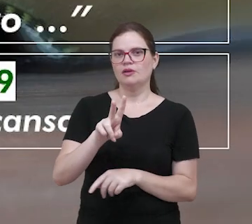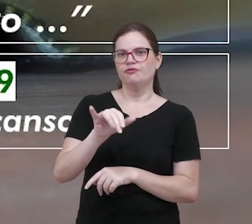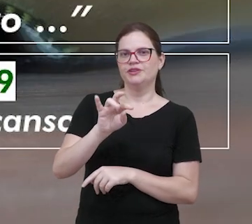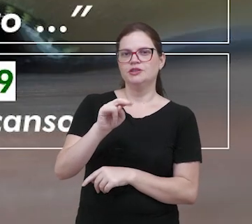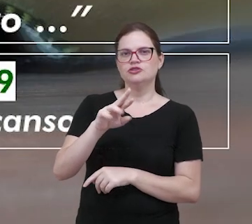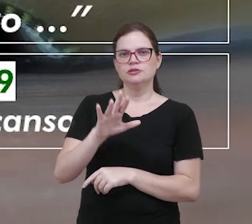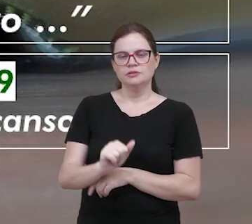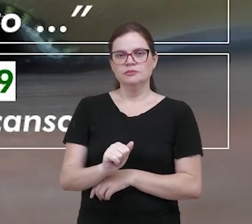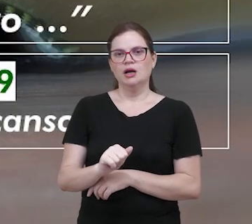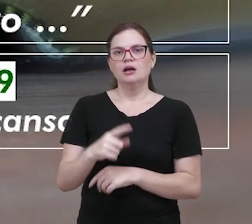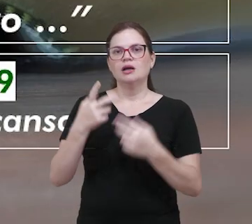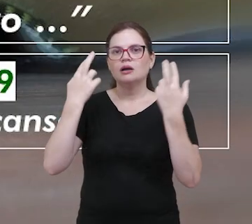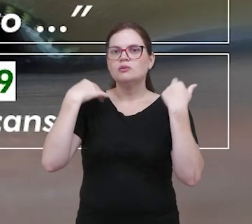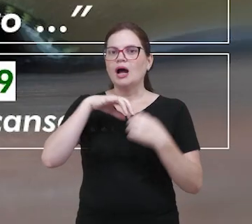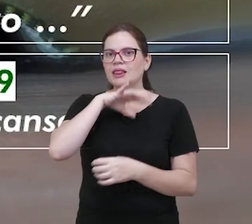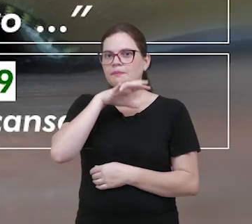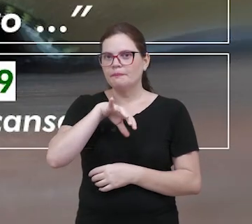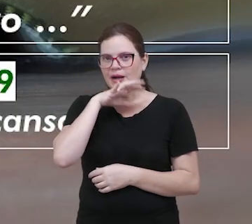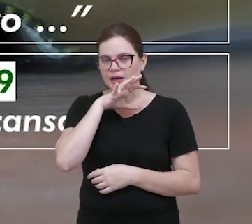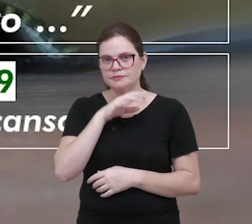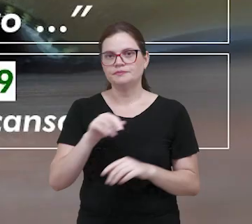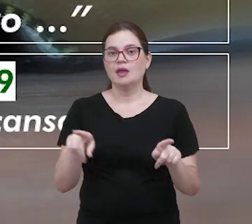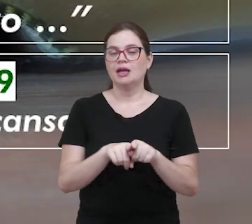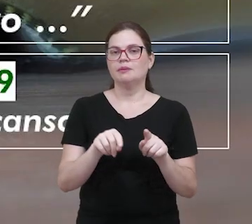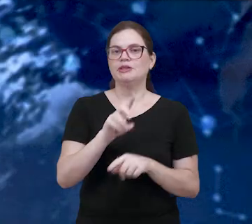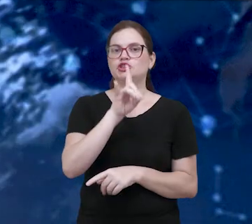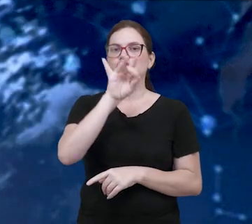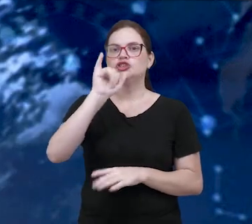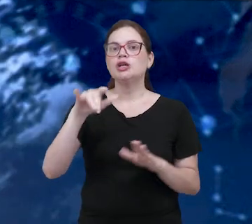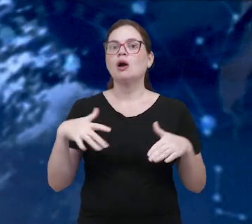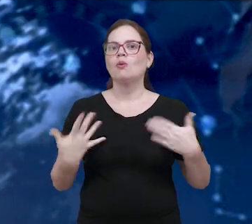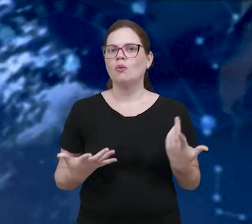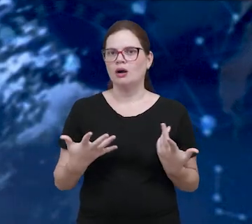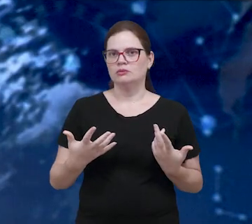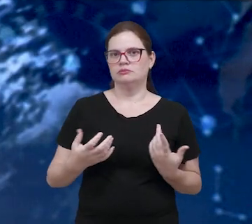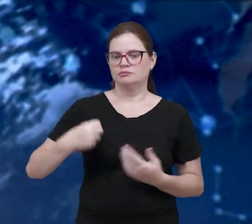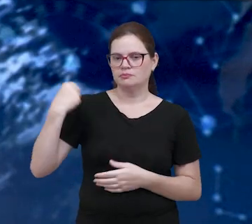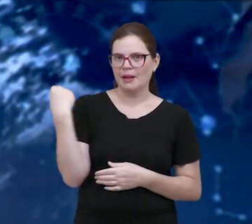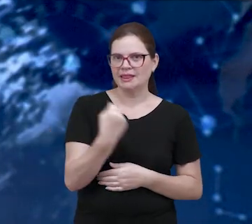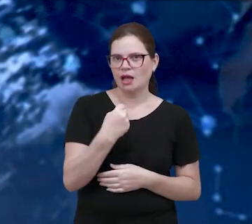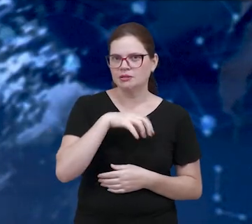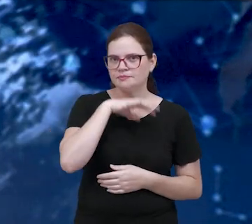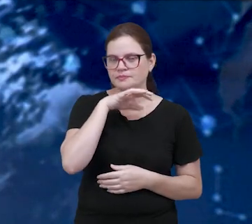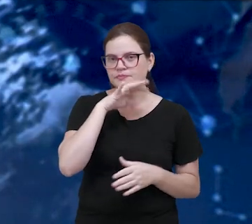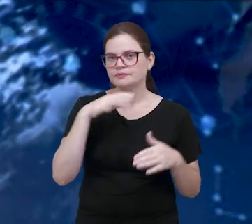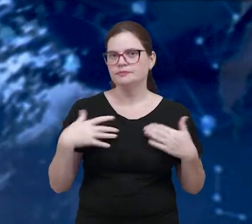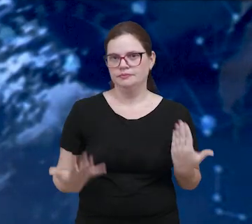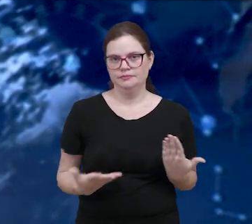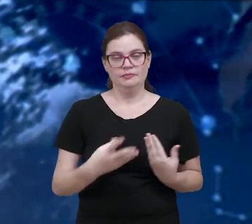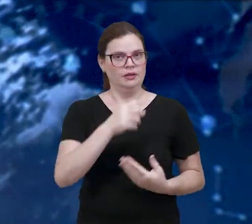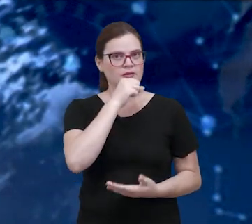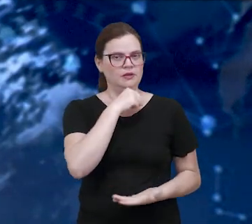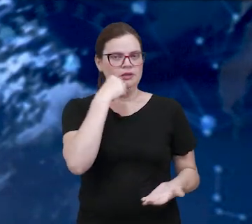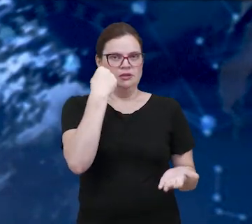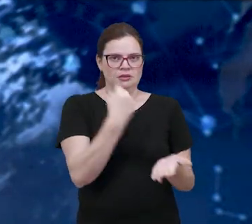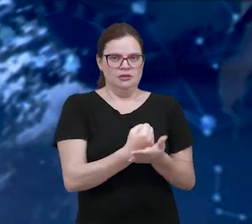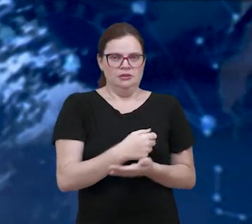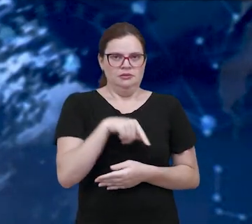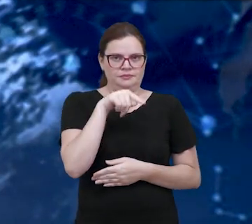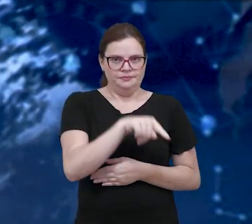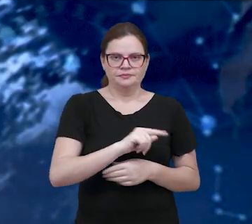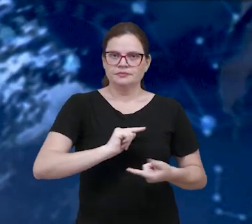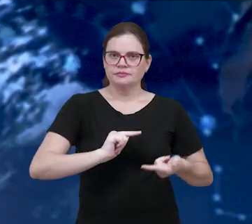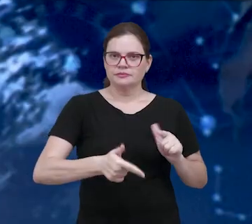ser sacrificado, e o dia para fazer esse sacrifício. Tudo isso era um ritual do Velho Testamento. Para